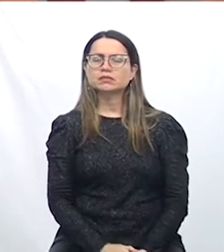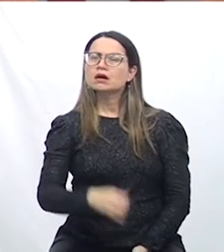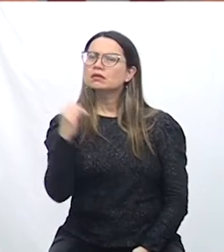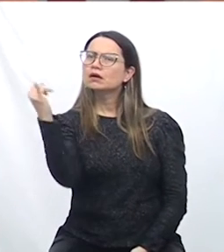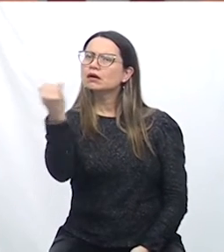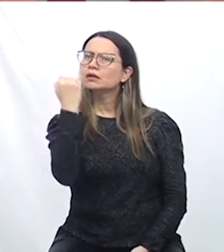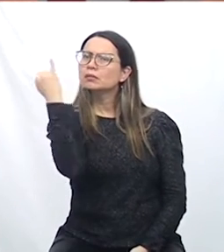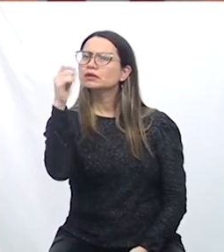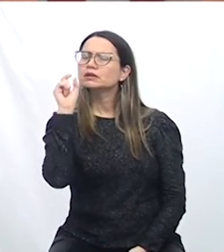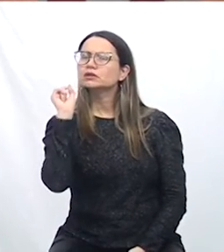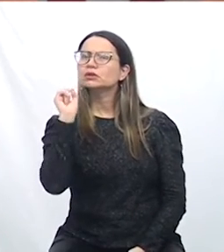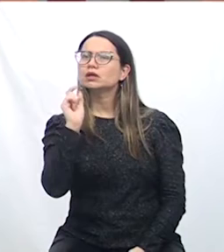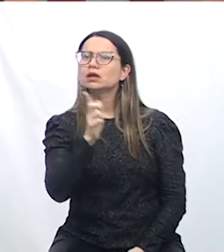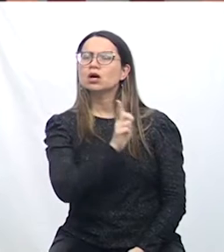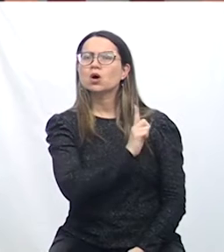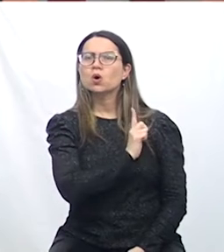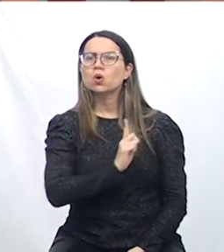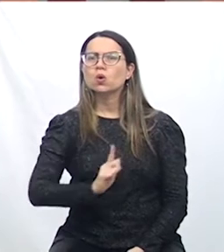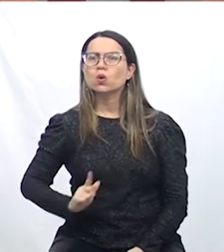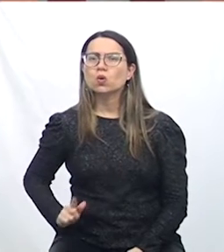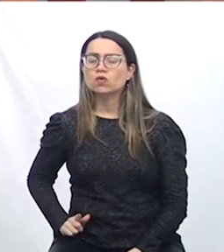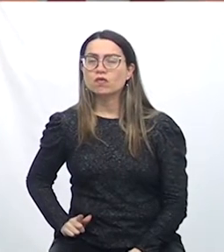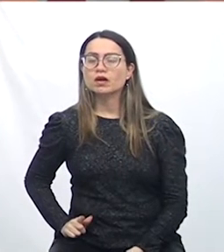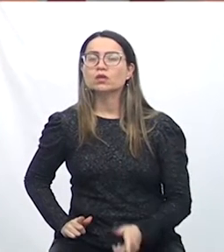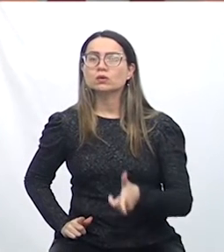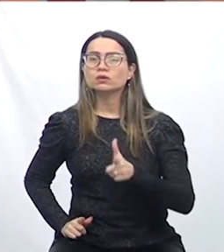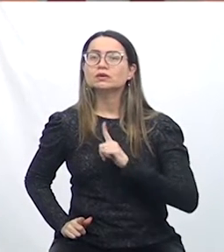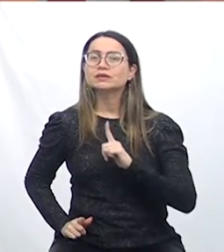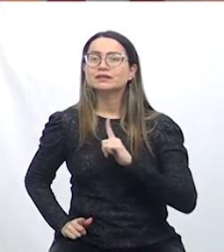termos um governador que